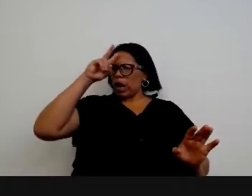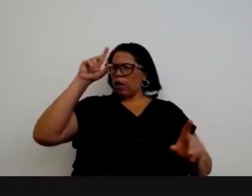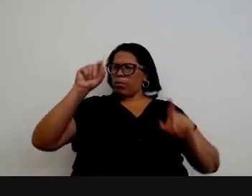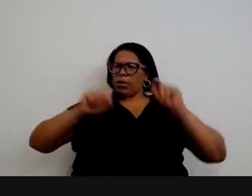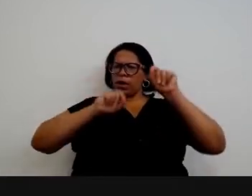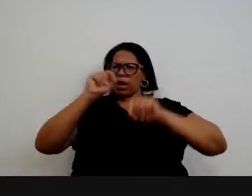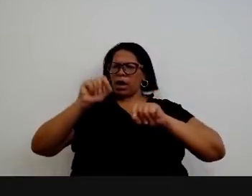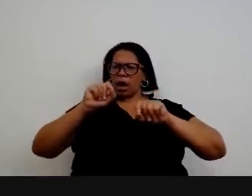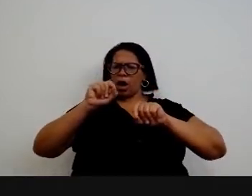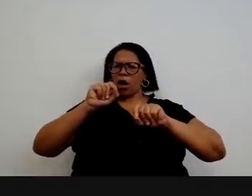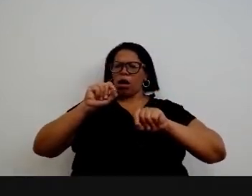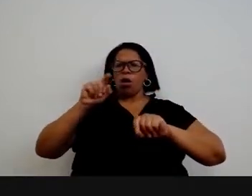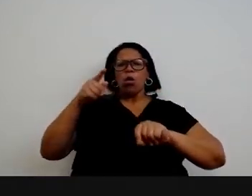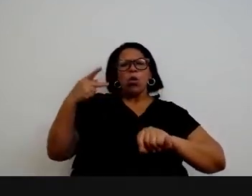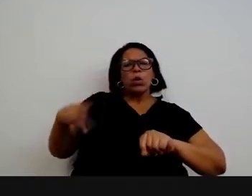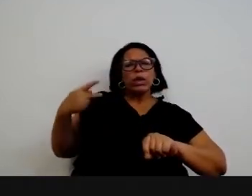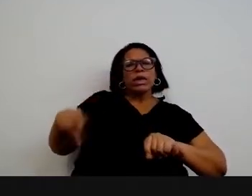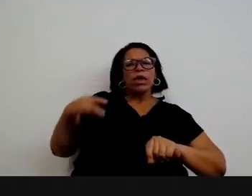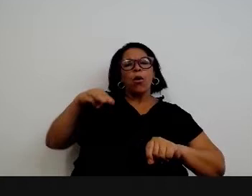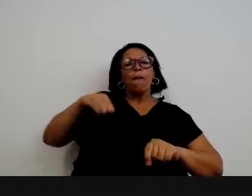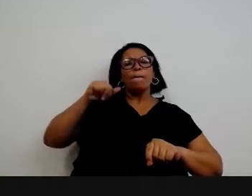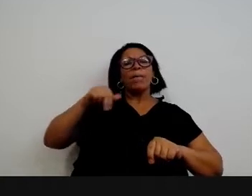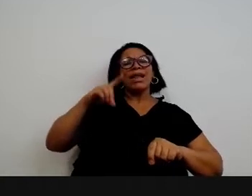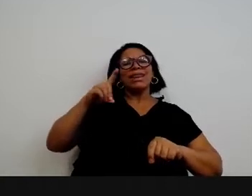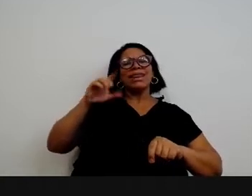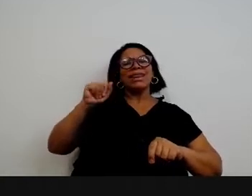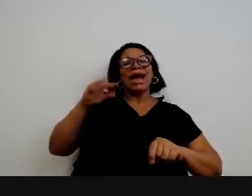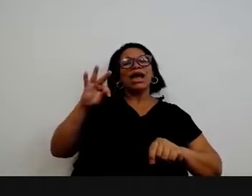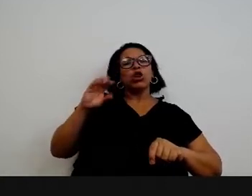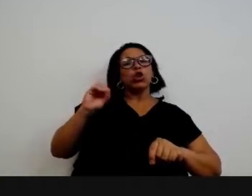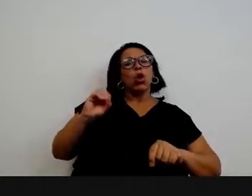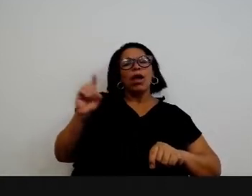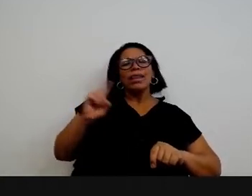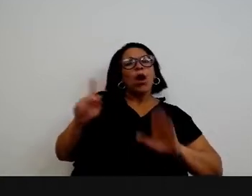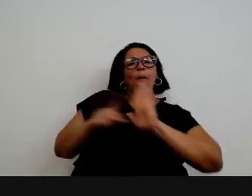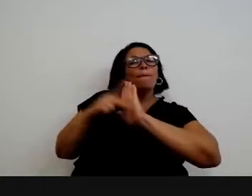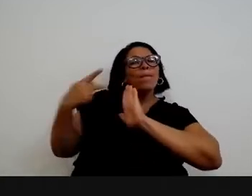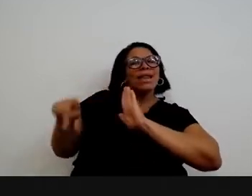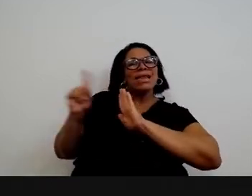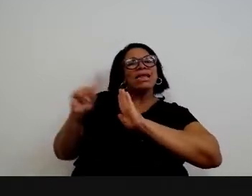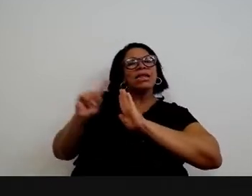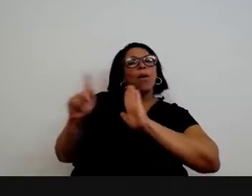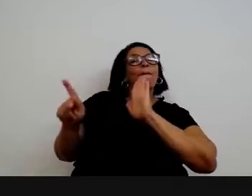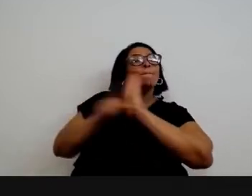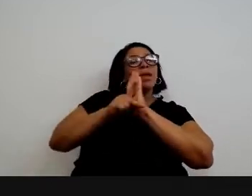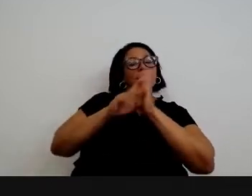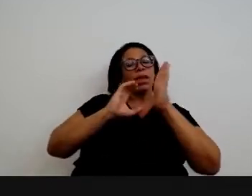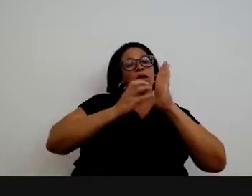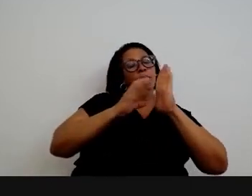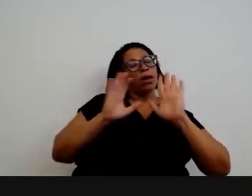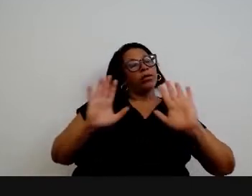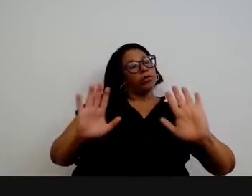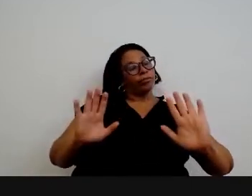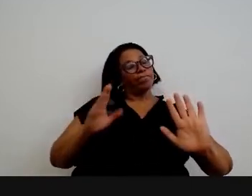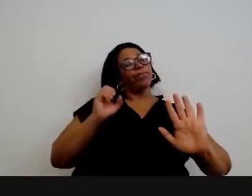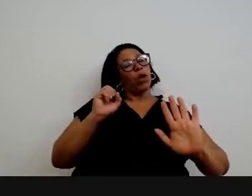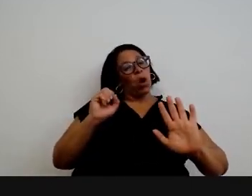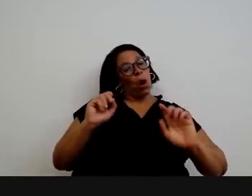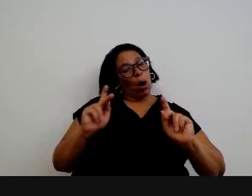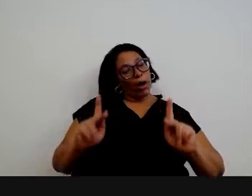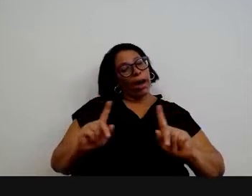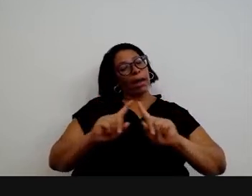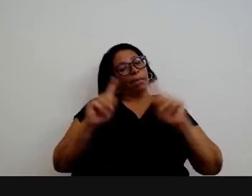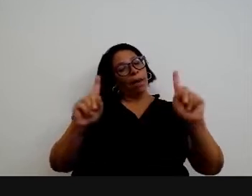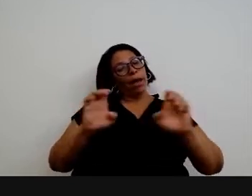proporcional, sequer o mandato é seu. O mandato pertence ao partido. Bom, a gente poderia pensar nisso tudo aqui. Bom, mas